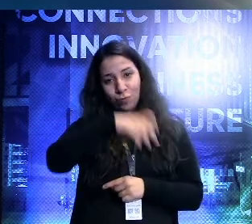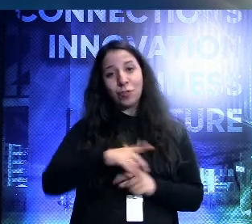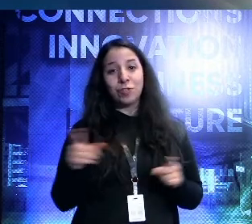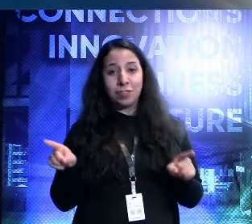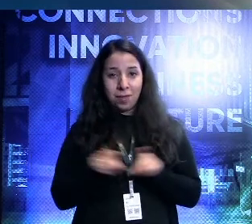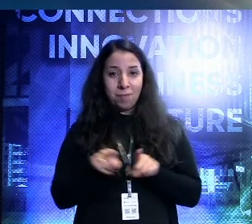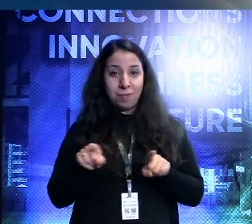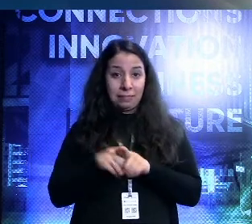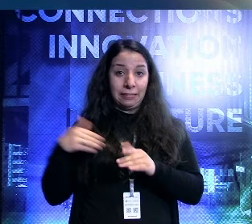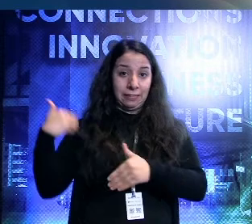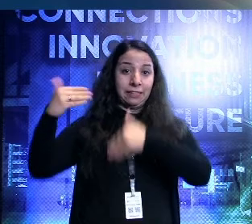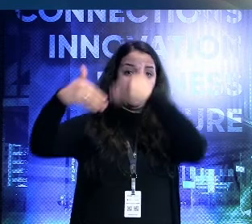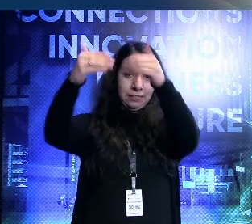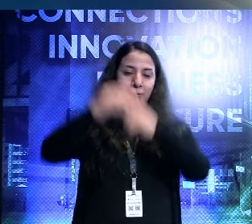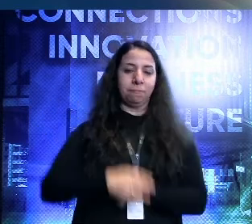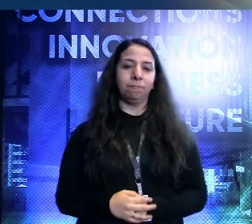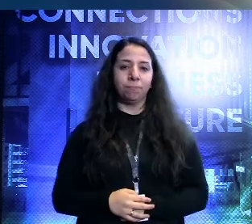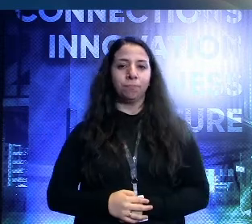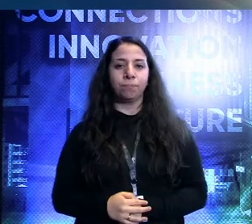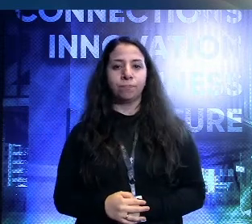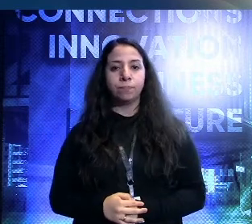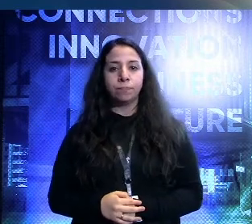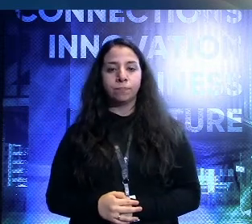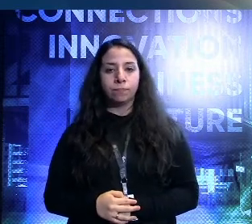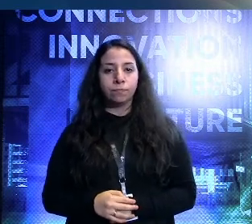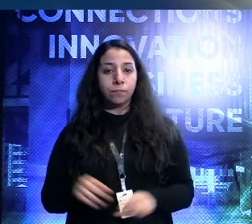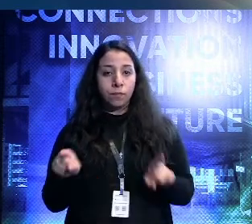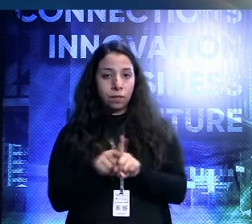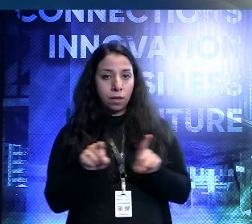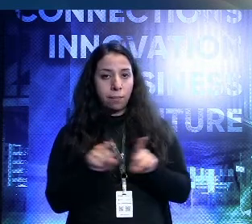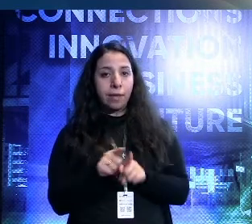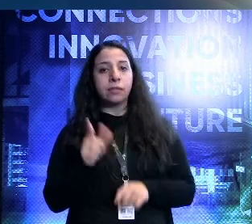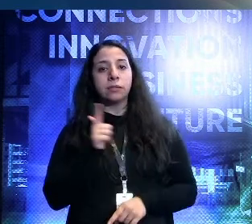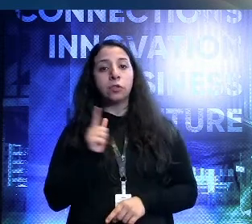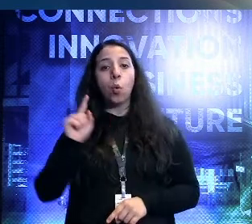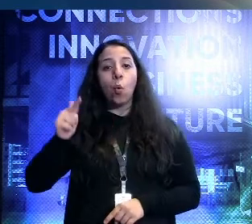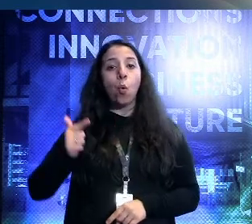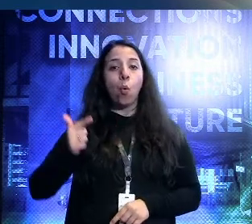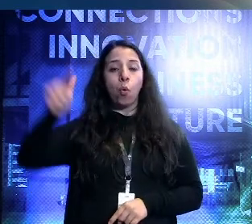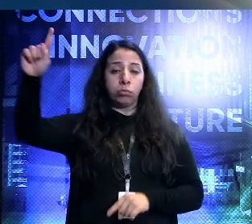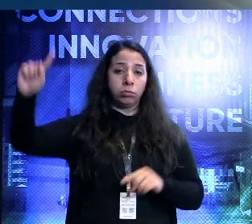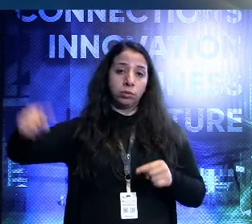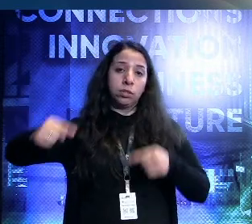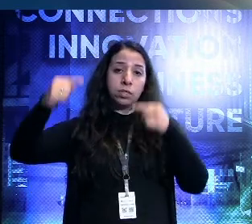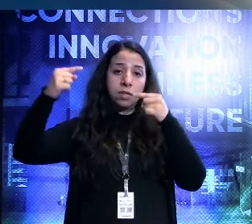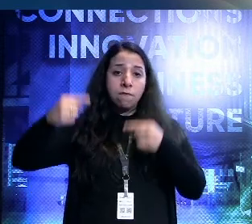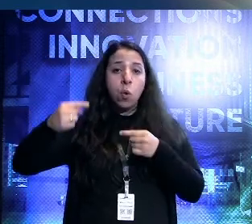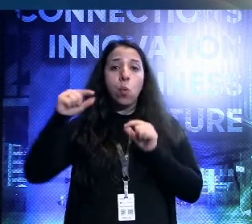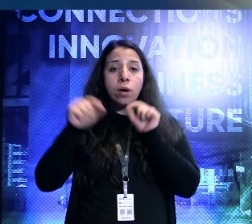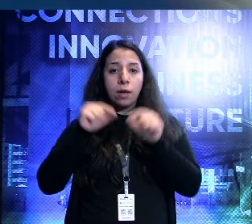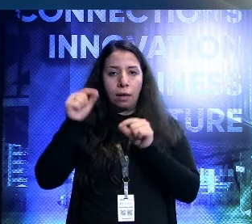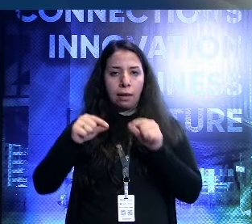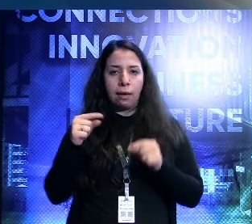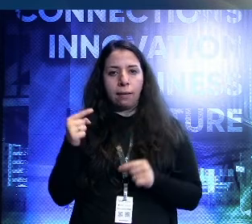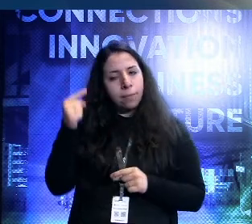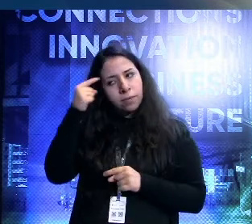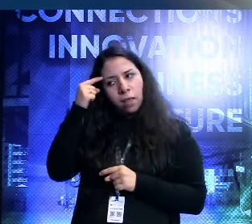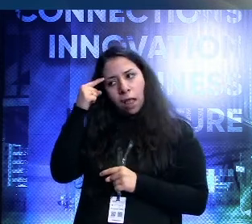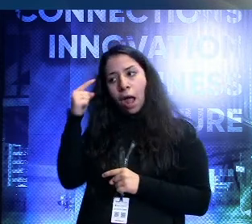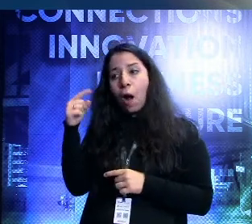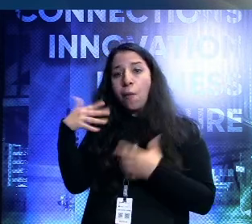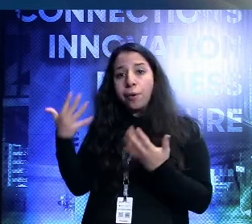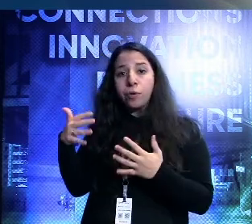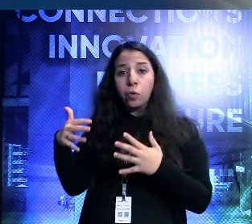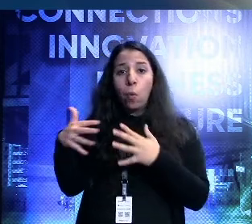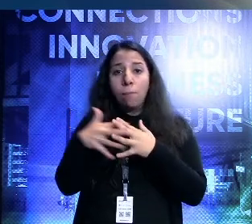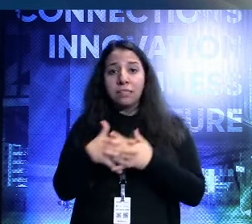é relacionado a esse gráfico bem interessante aqui, que leva em consideração a complexidade, a moral e a produtividade quando a gente